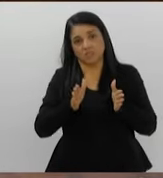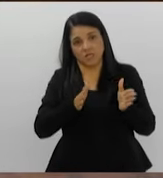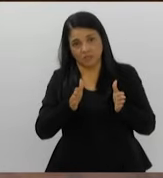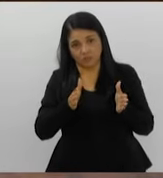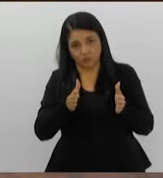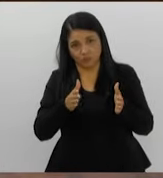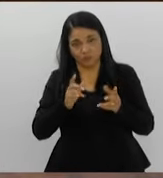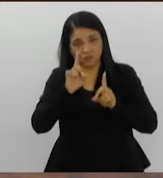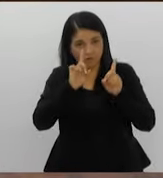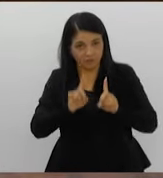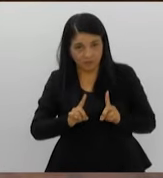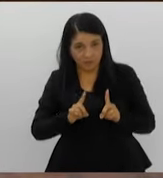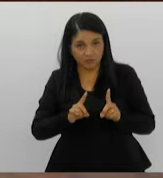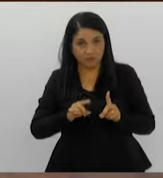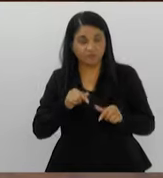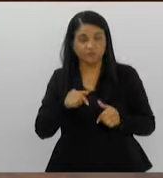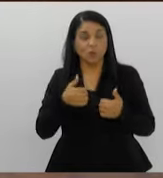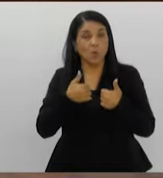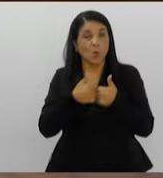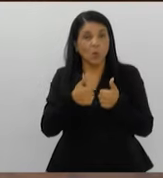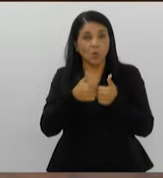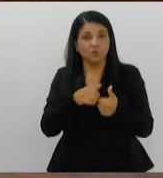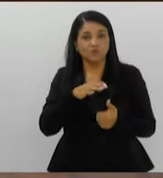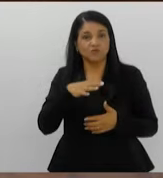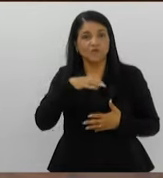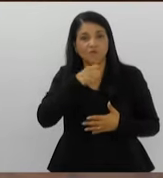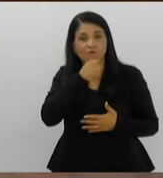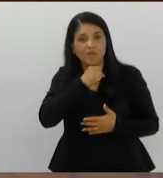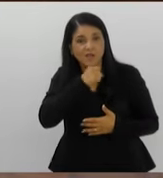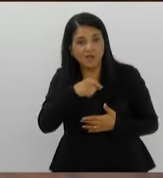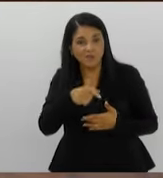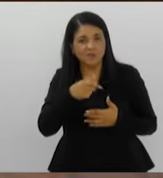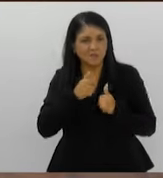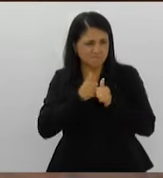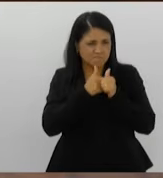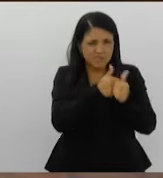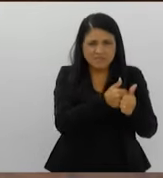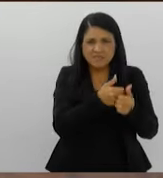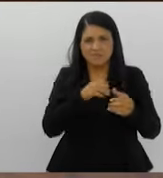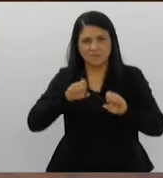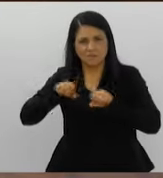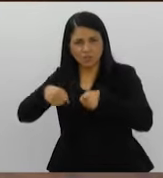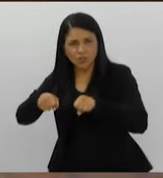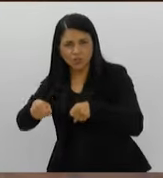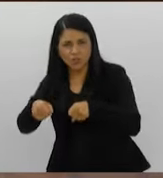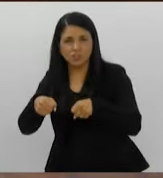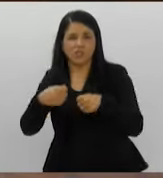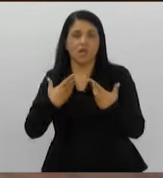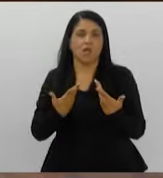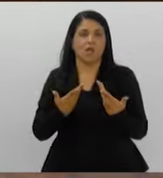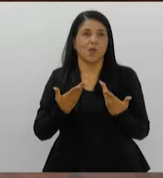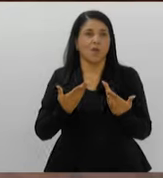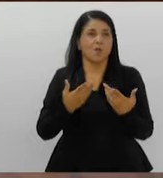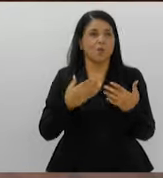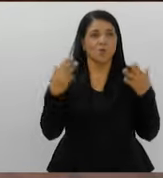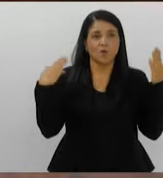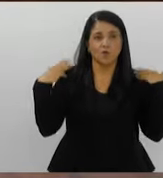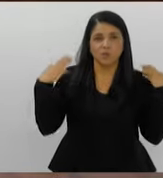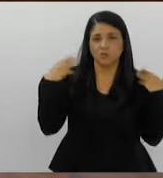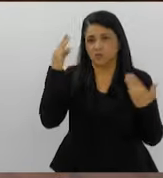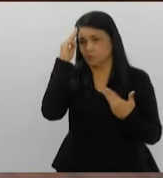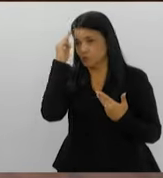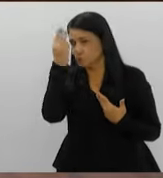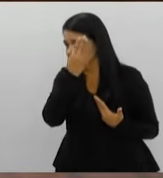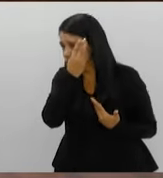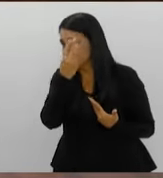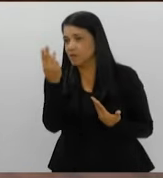sucateado, e querem ficar perseguindo o mototaxista, o motorista de aplicativo e etc.